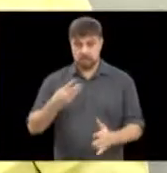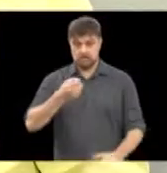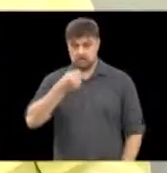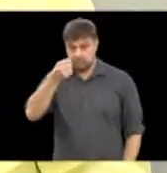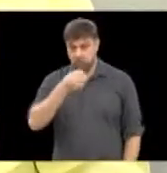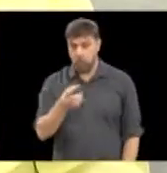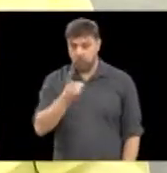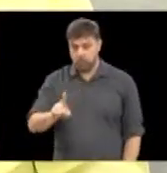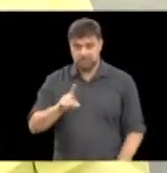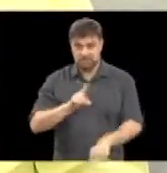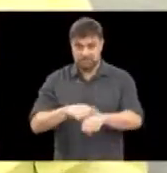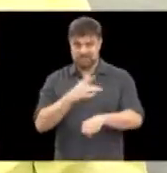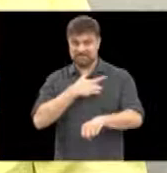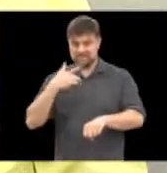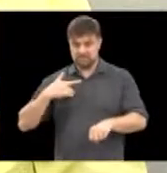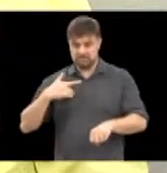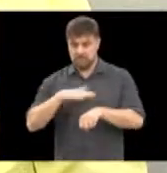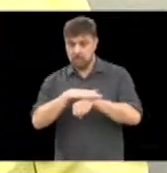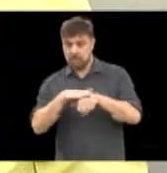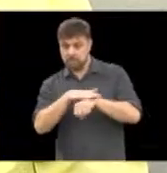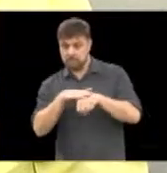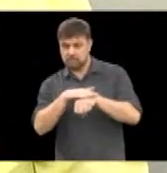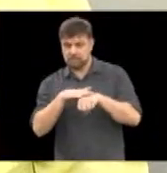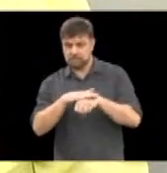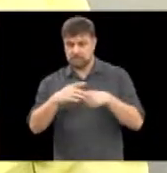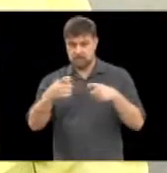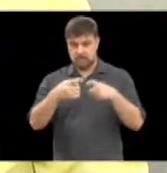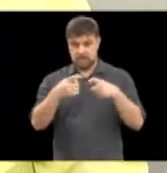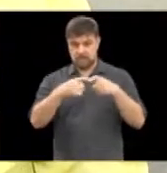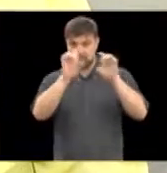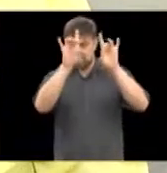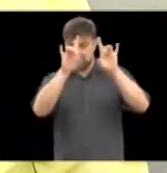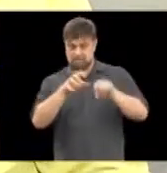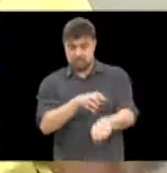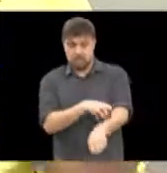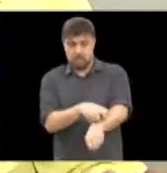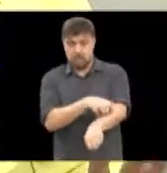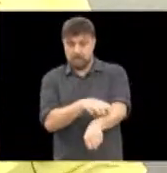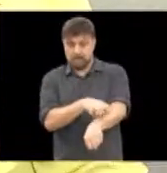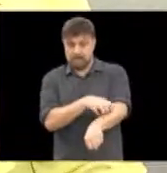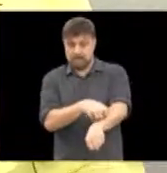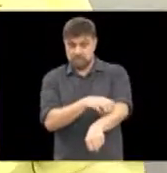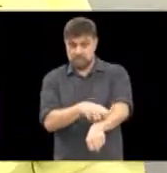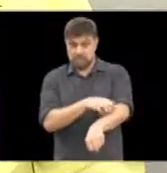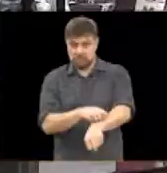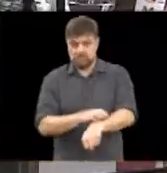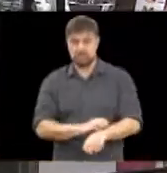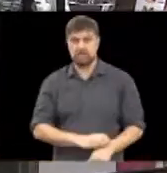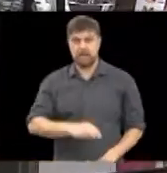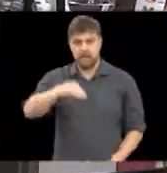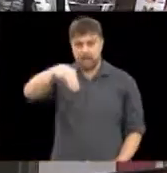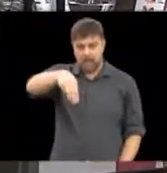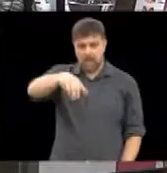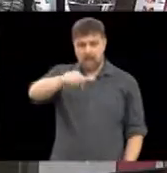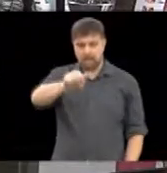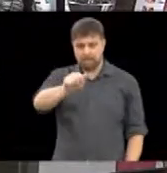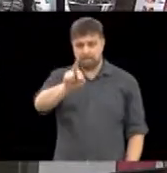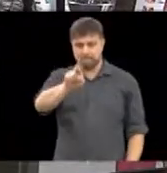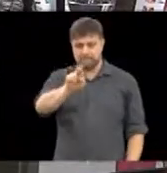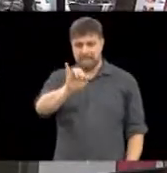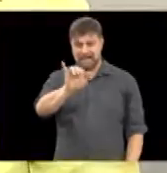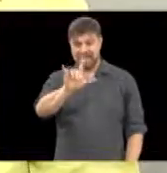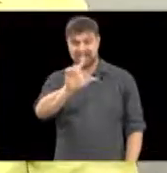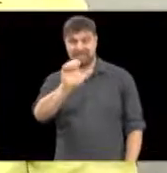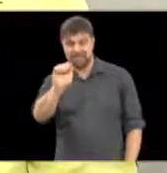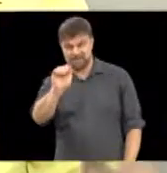Esse é o terceiro e último bloco do Momento Saúde, que hoje está conversando com a especialista em alergias, a doutora Marília